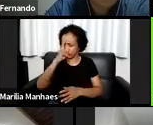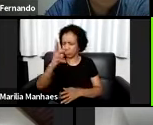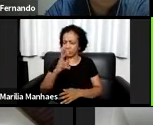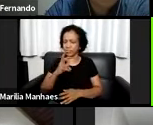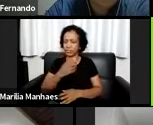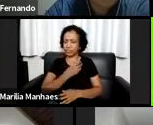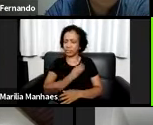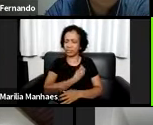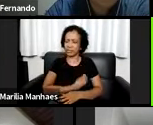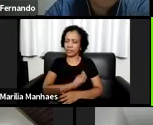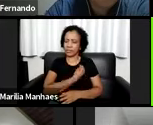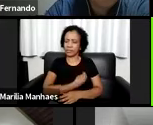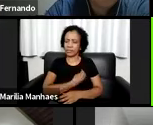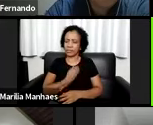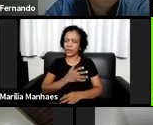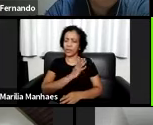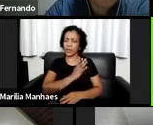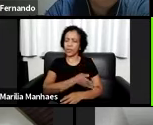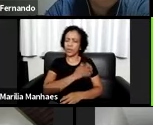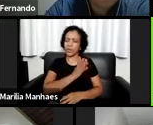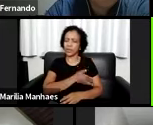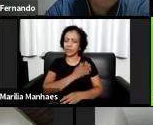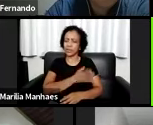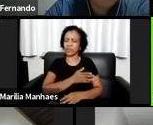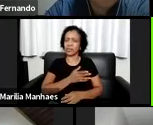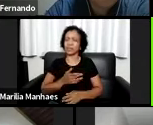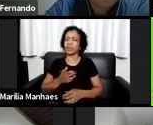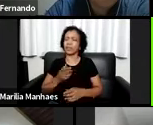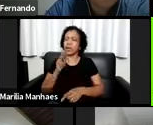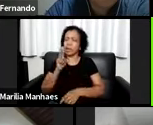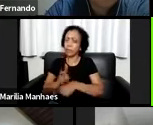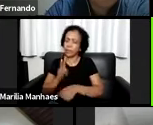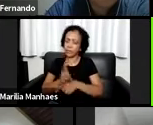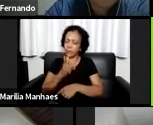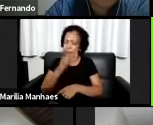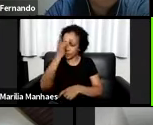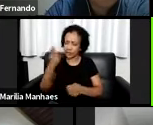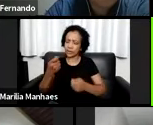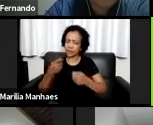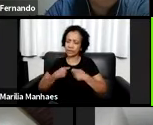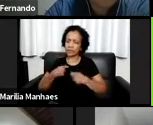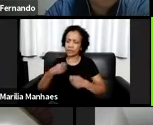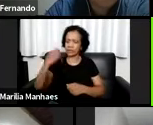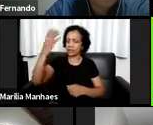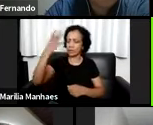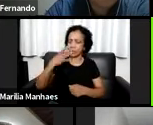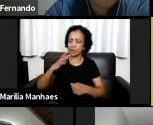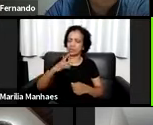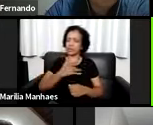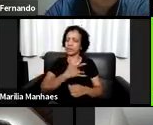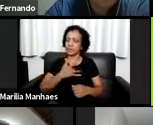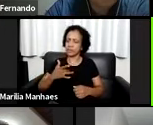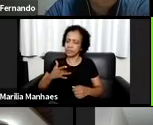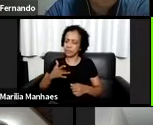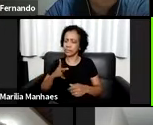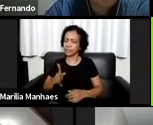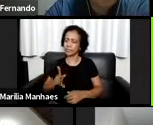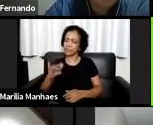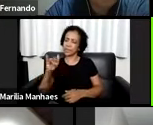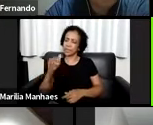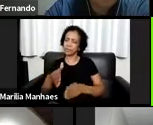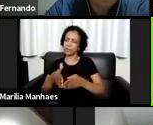ao perigo em favor daqueles que precisam da tua graça e da tua cura, Senhor. Ó Pai, nós queremos